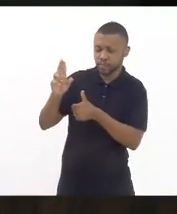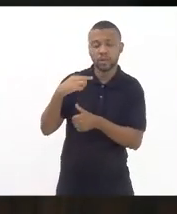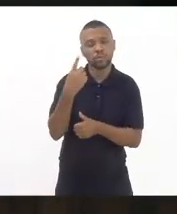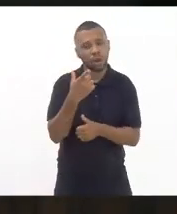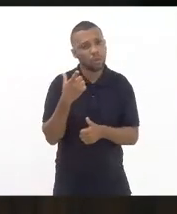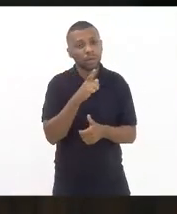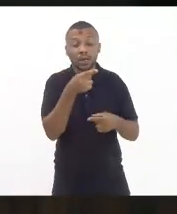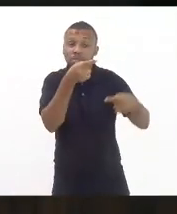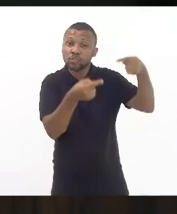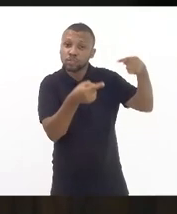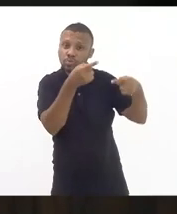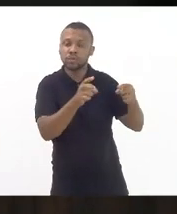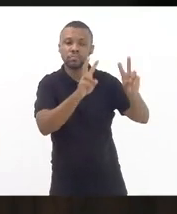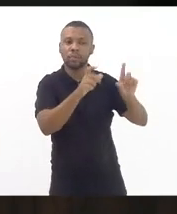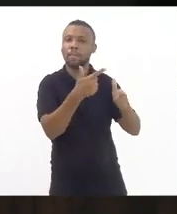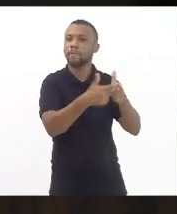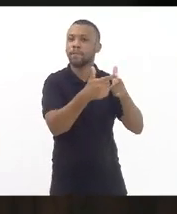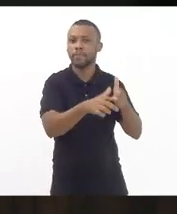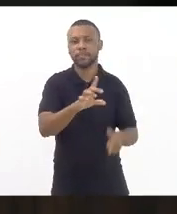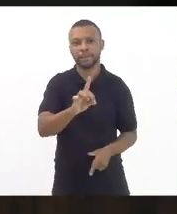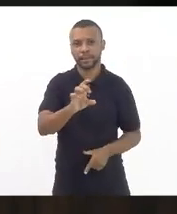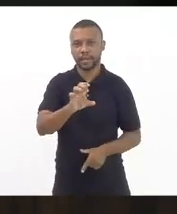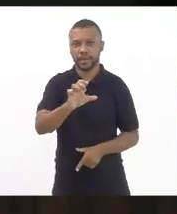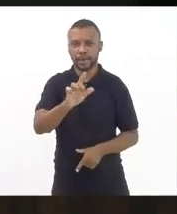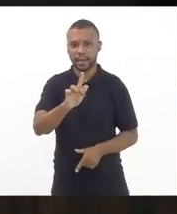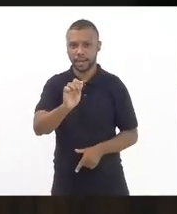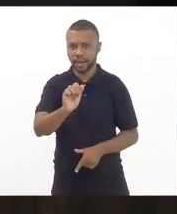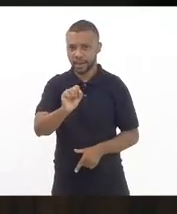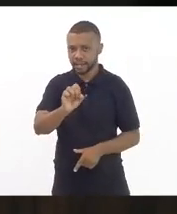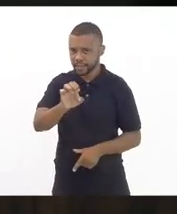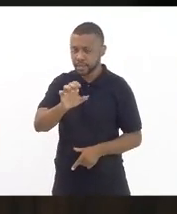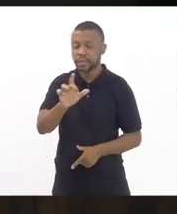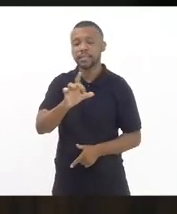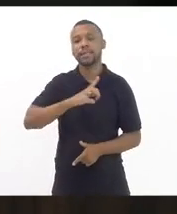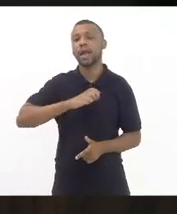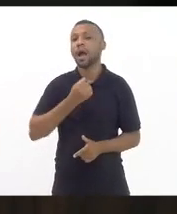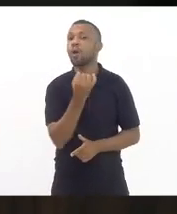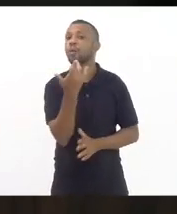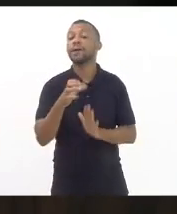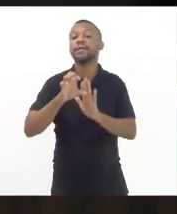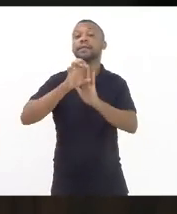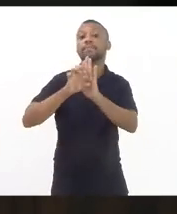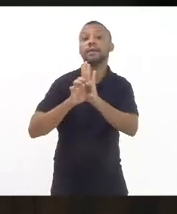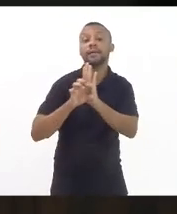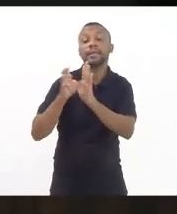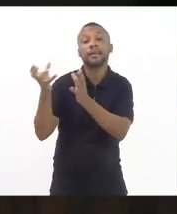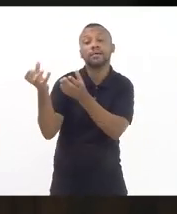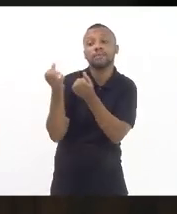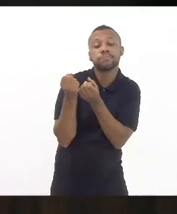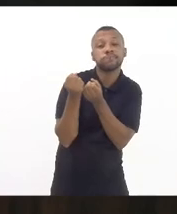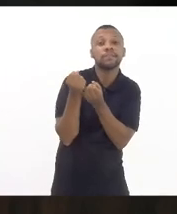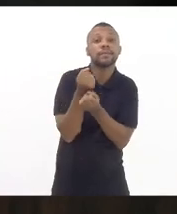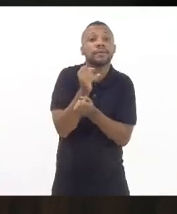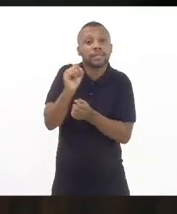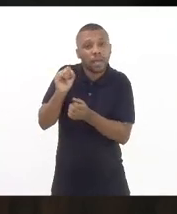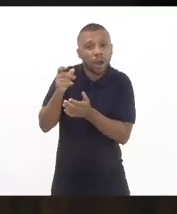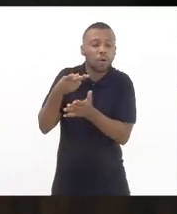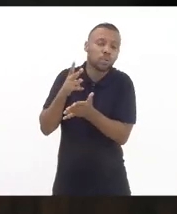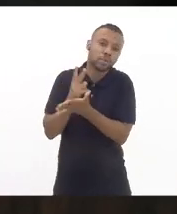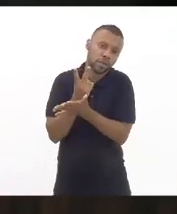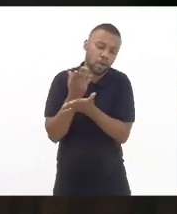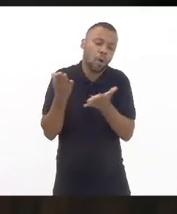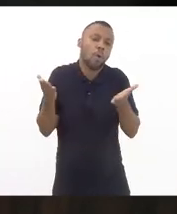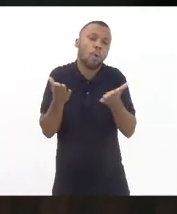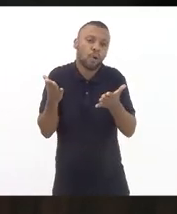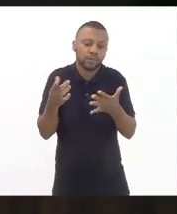Discutimos a questão do Degase, tá bom? E algumas emendas, se acontecer, nas mensagens do dia de hoje. Pode